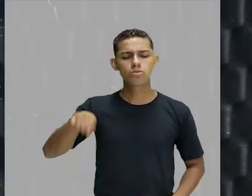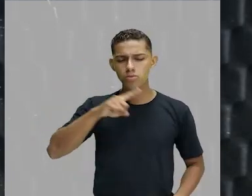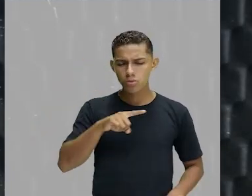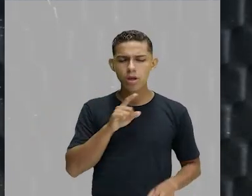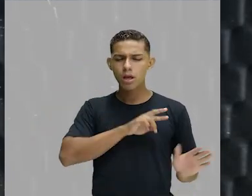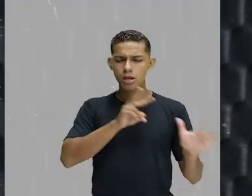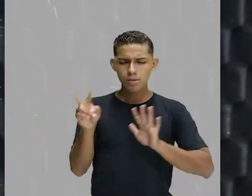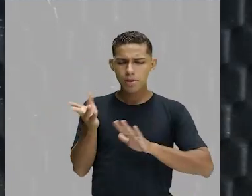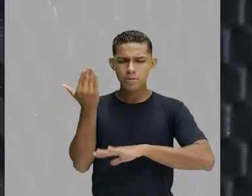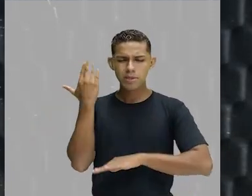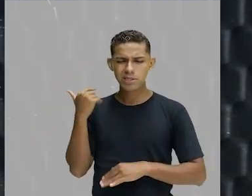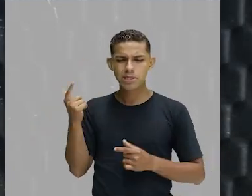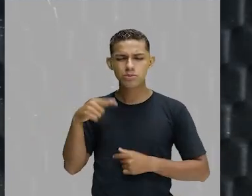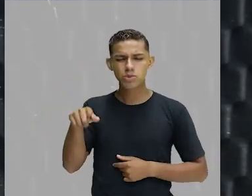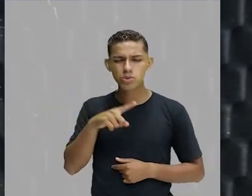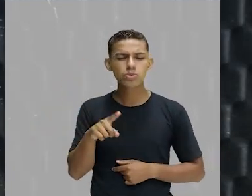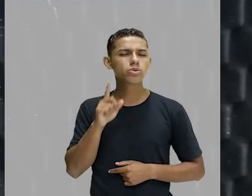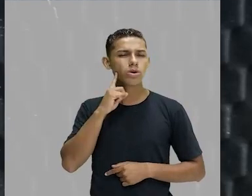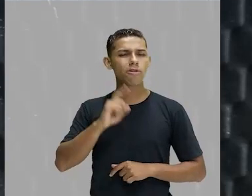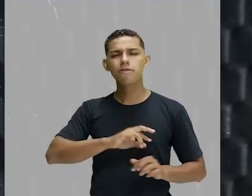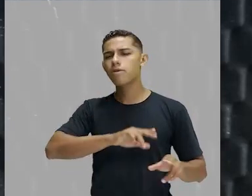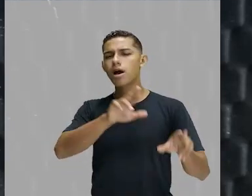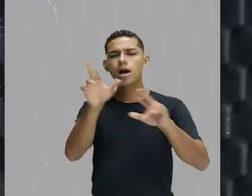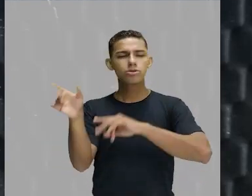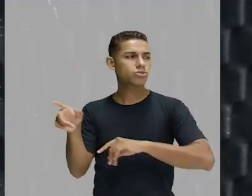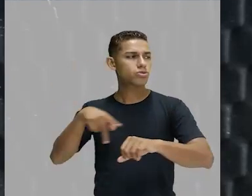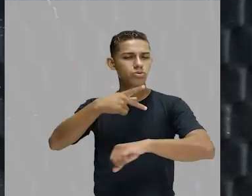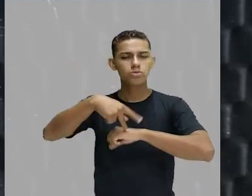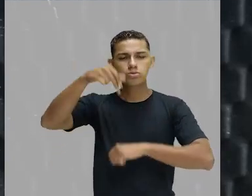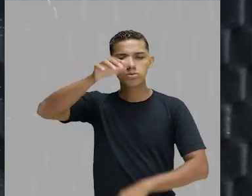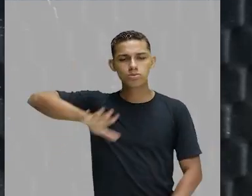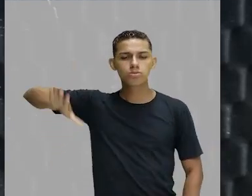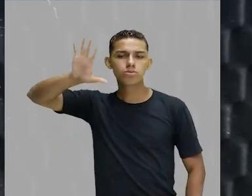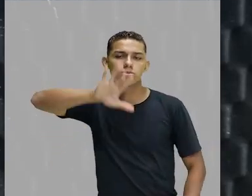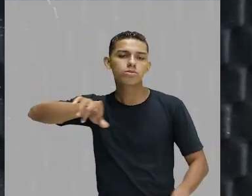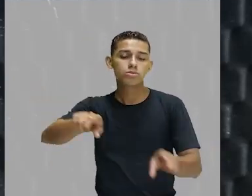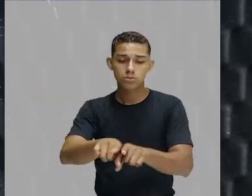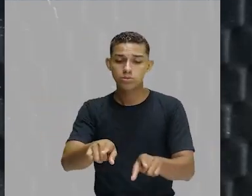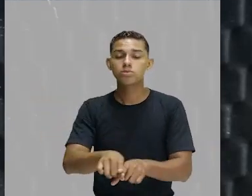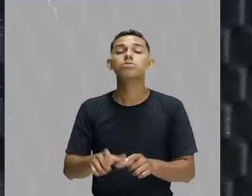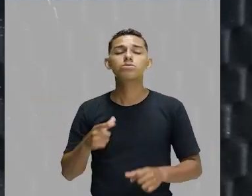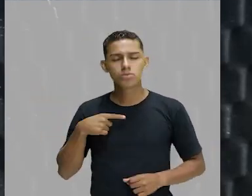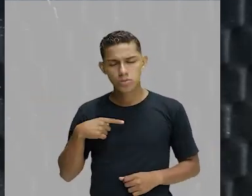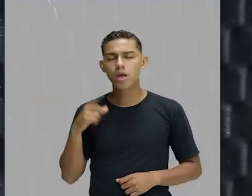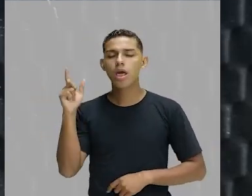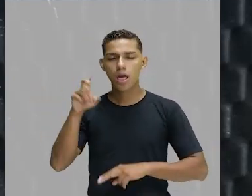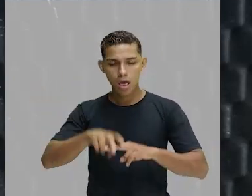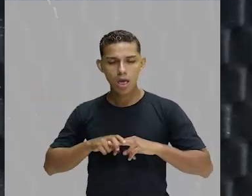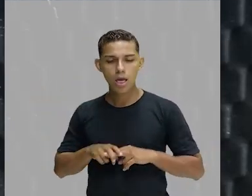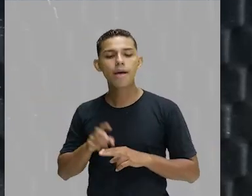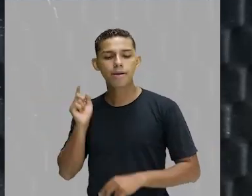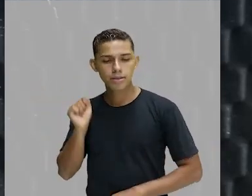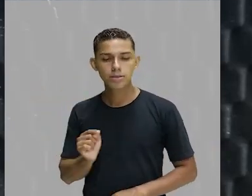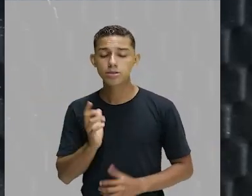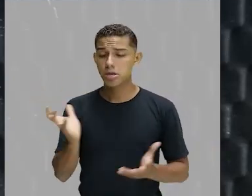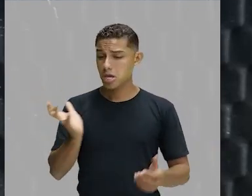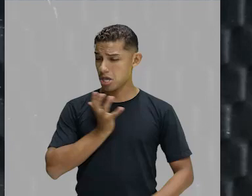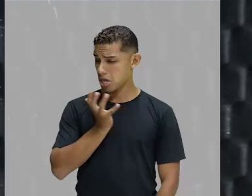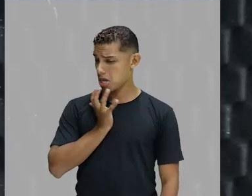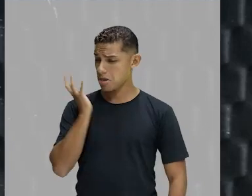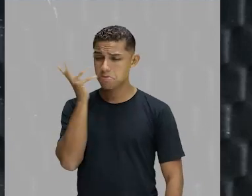essa semana, que nós falamos dos diversos parques nacionais? Pois é. Então, a Espanha ela é rica,